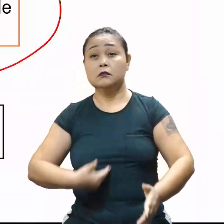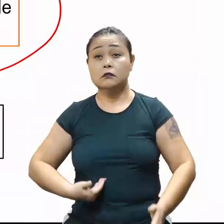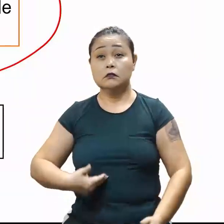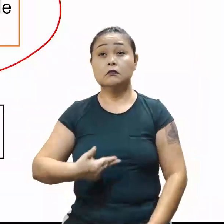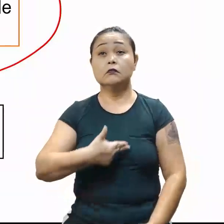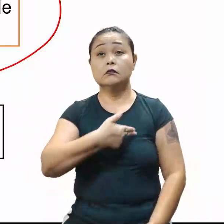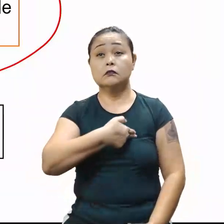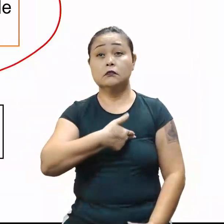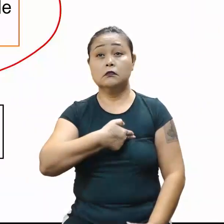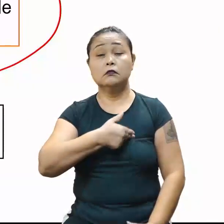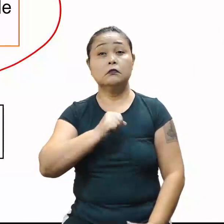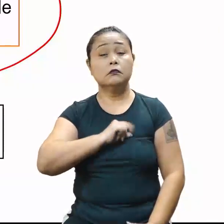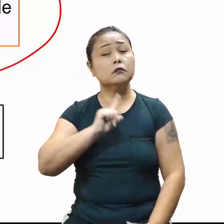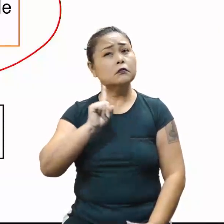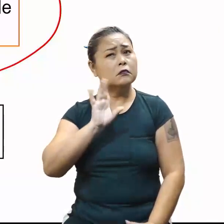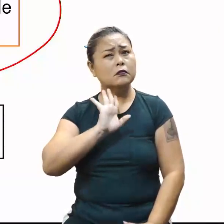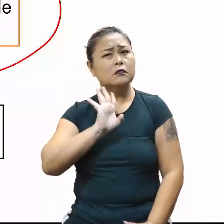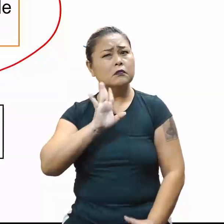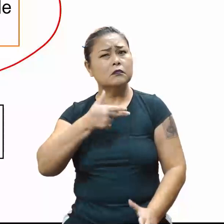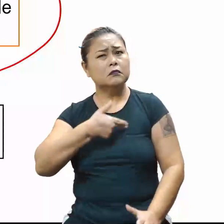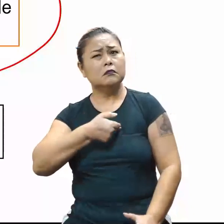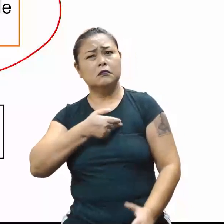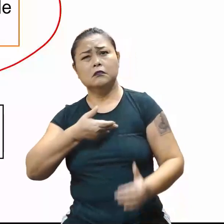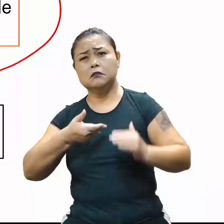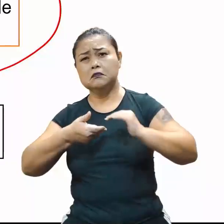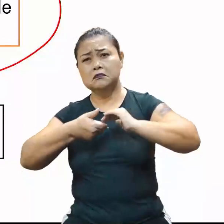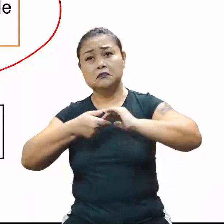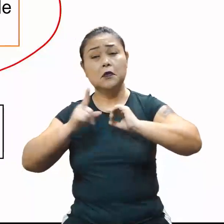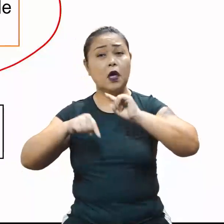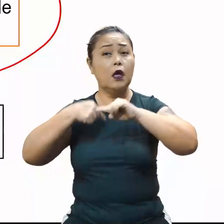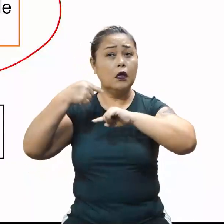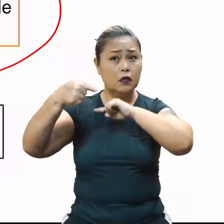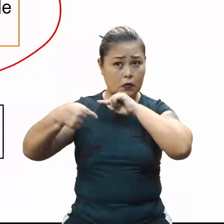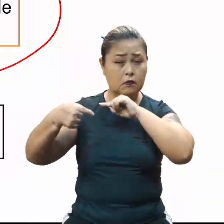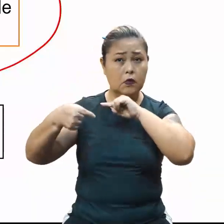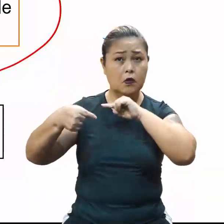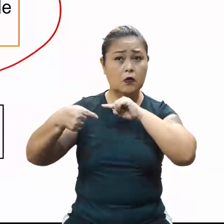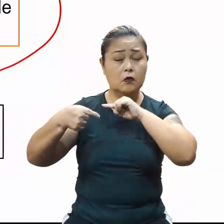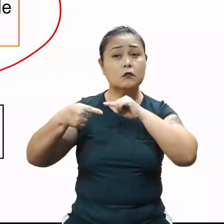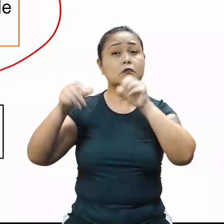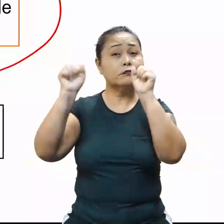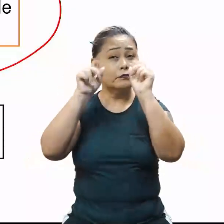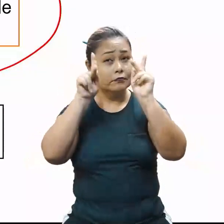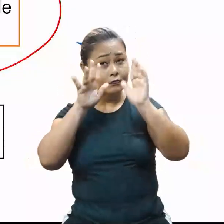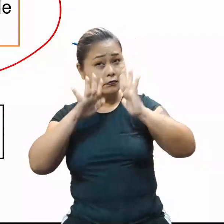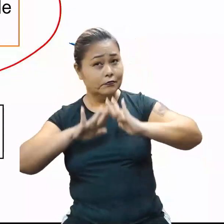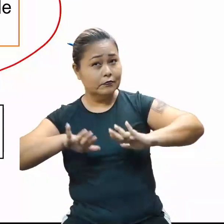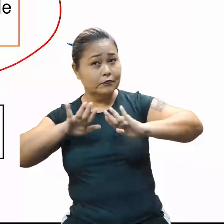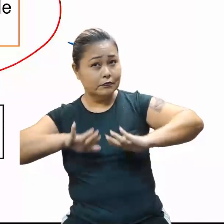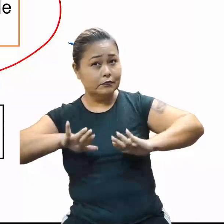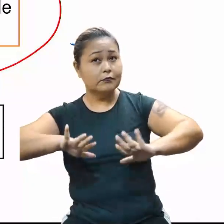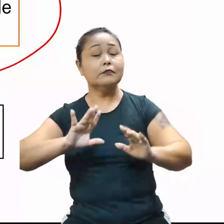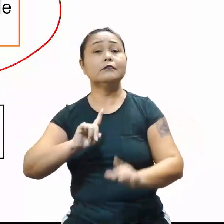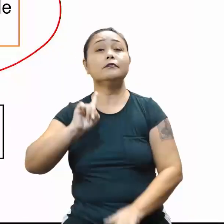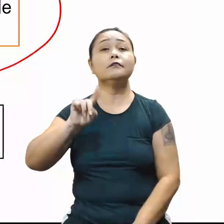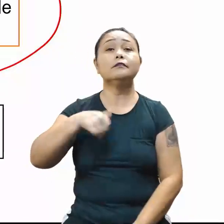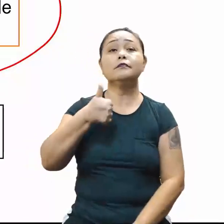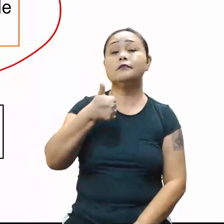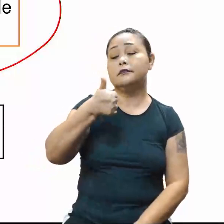Vargas. Por isso que ele não vai se dar muito bem com Getúlio Vargas, só depois que eles vão apaziguar os ânimos.